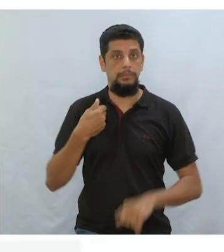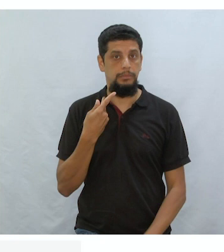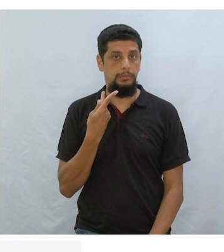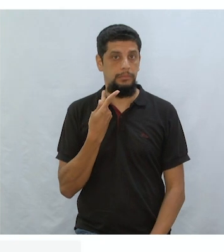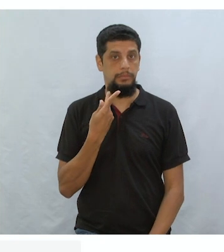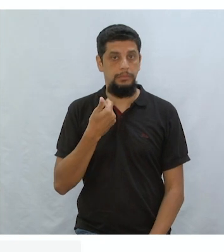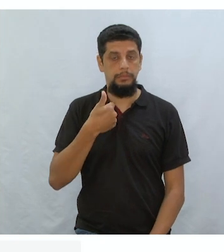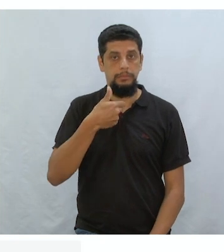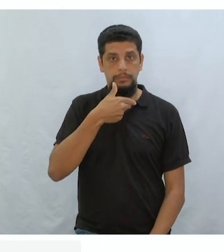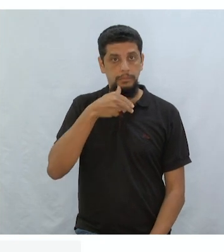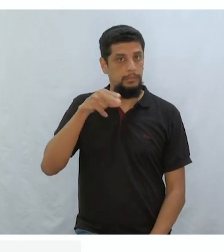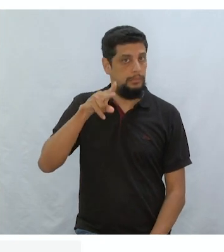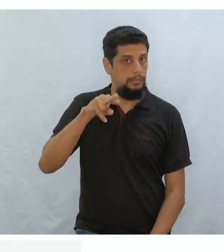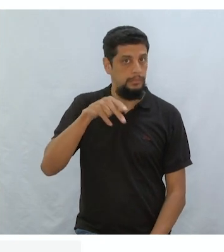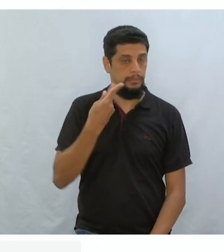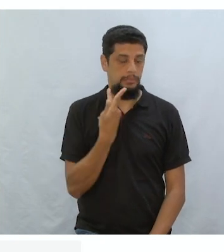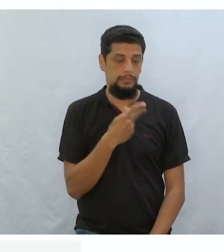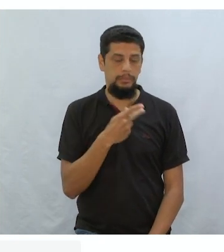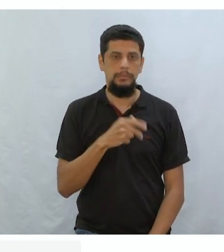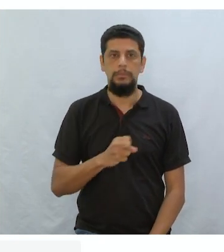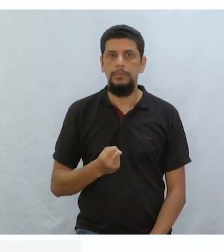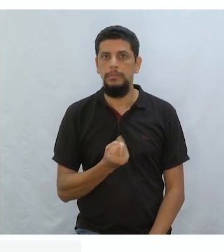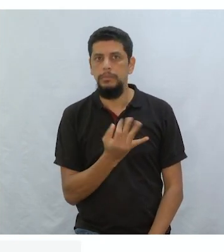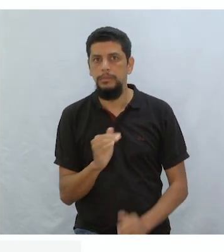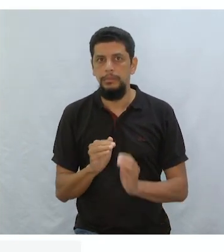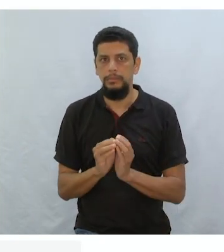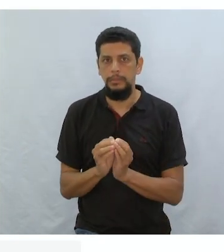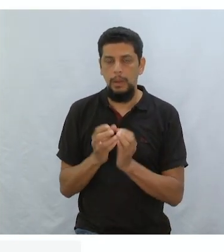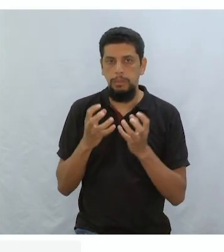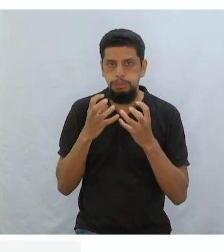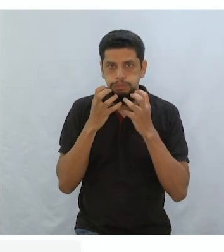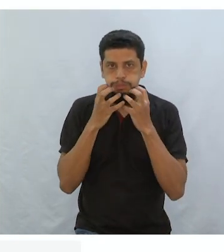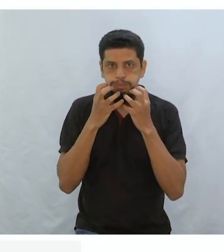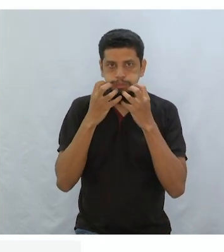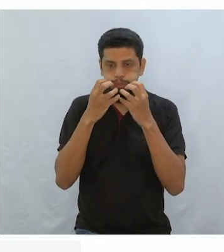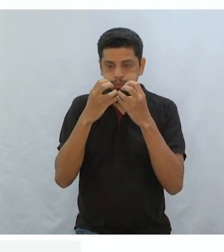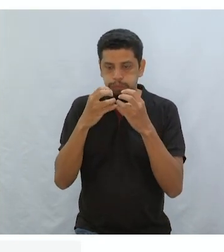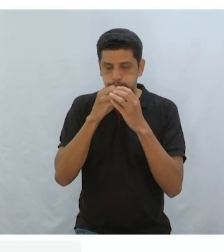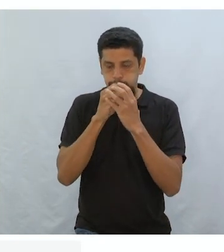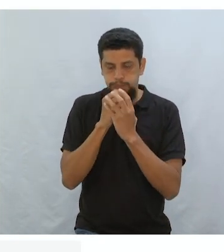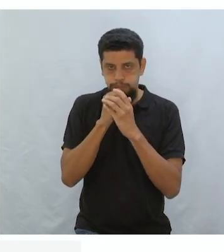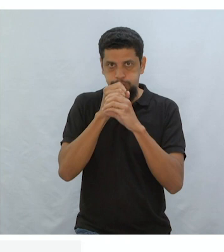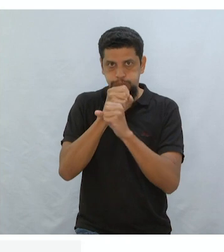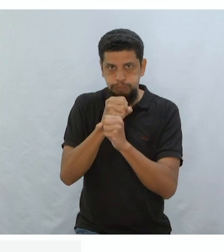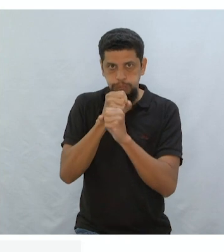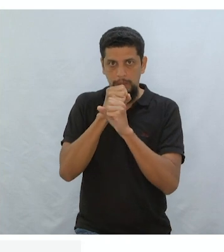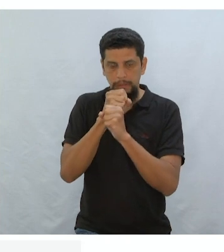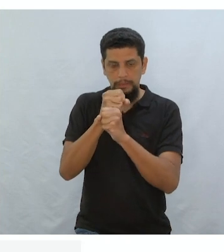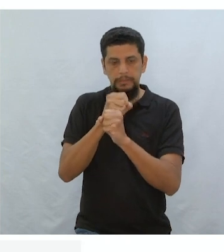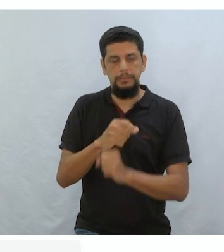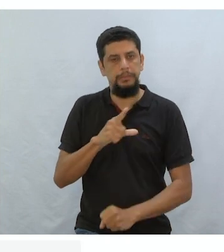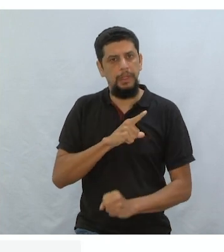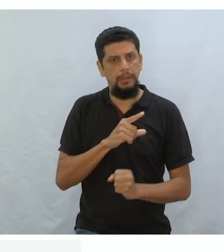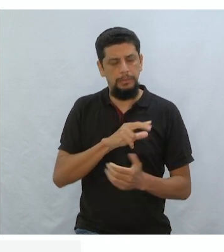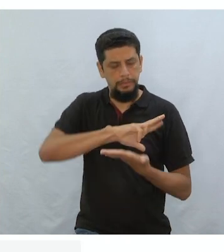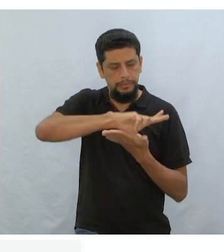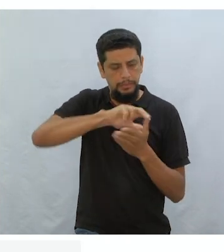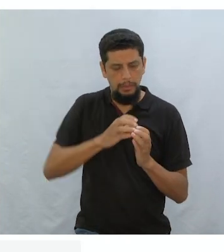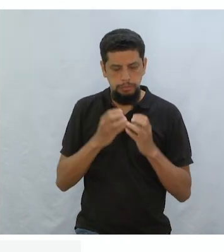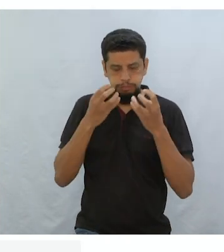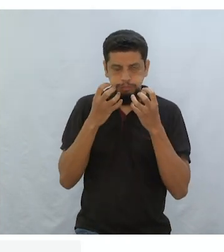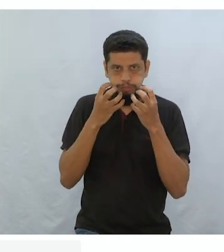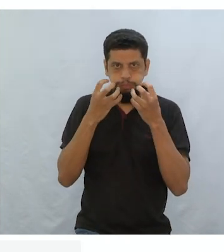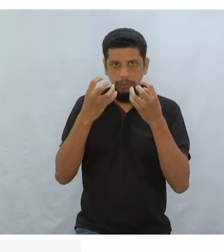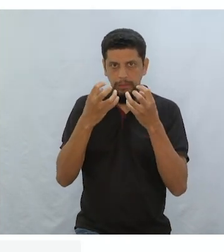irmão. Quantas bexigas você acha que ela encheu? Ali tem um bolinho de bexigas,